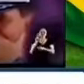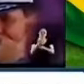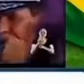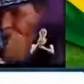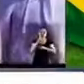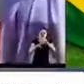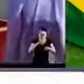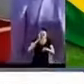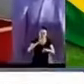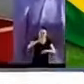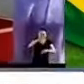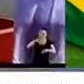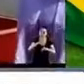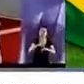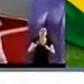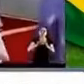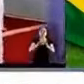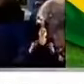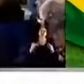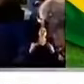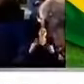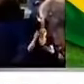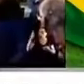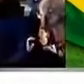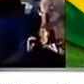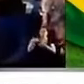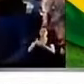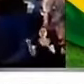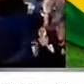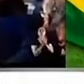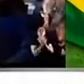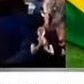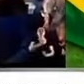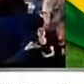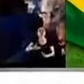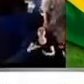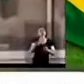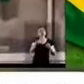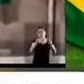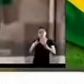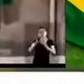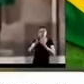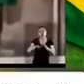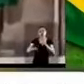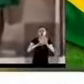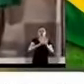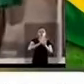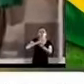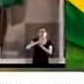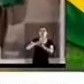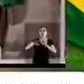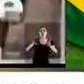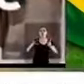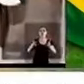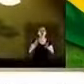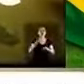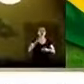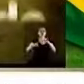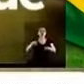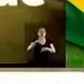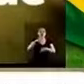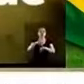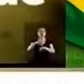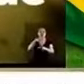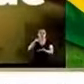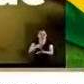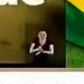nação que, pela primeira vez na nossa história, governa combatendo a corrupção. Somos uma nação que resgatou a